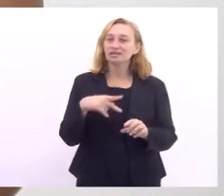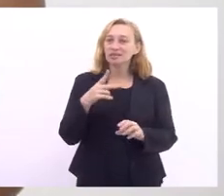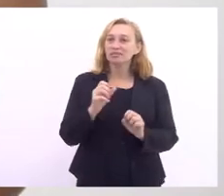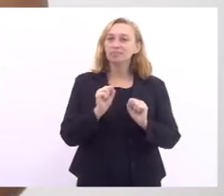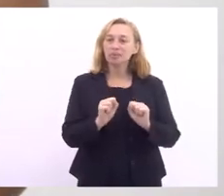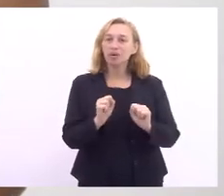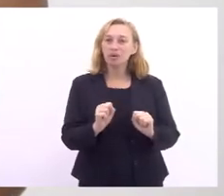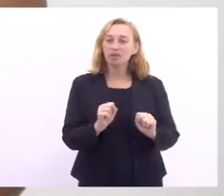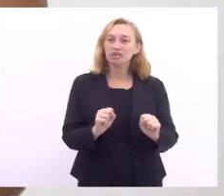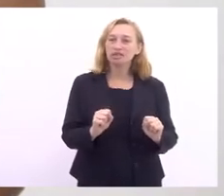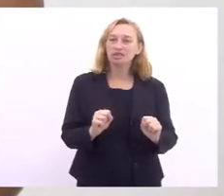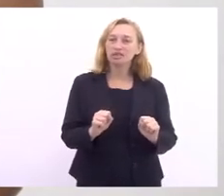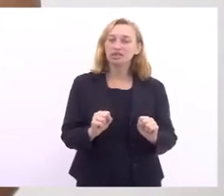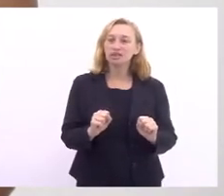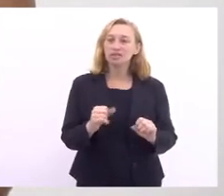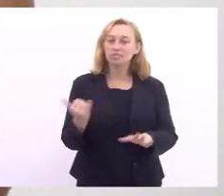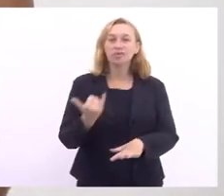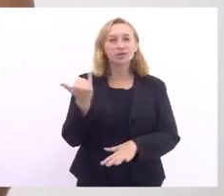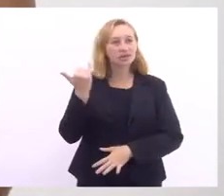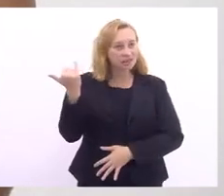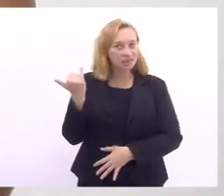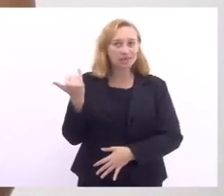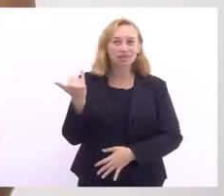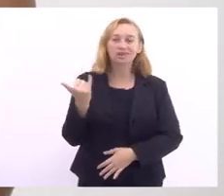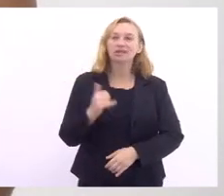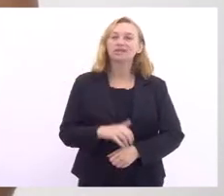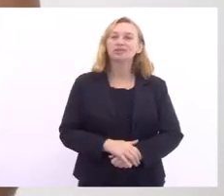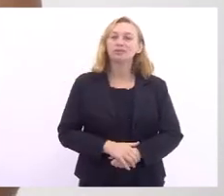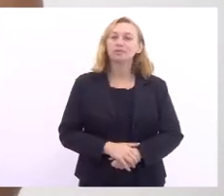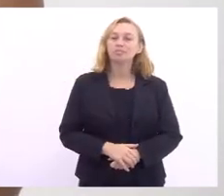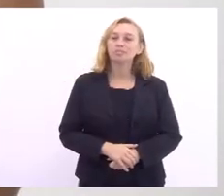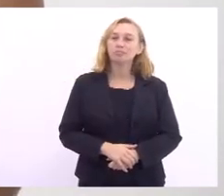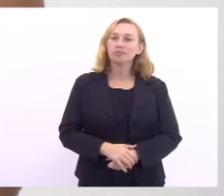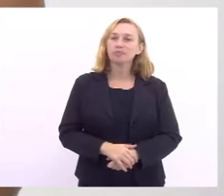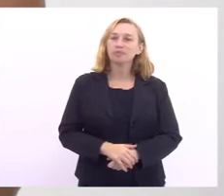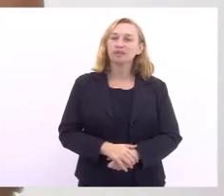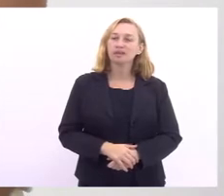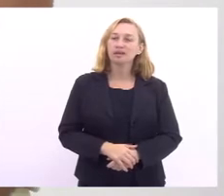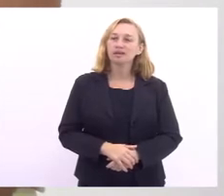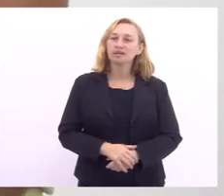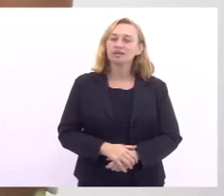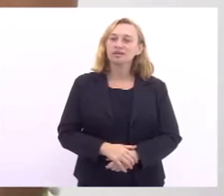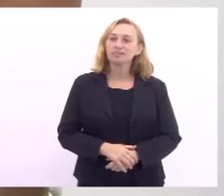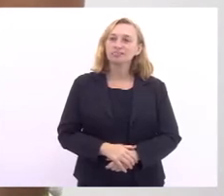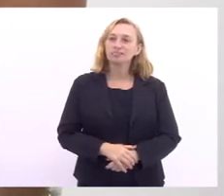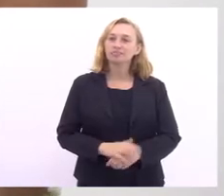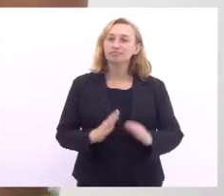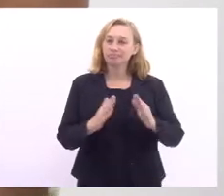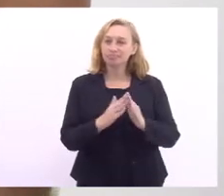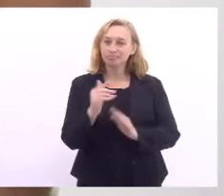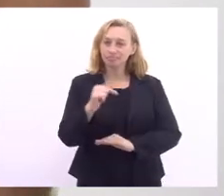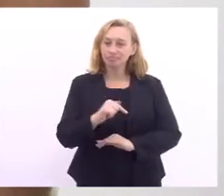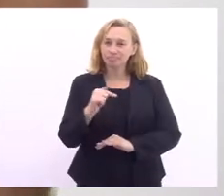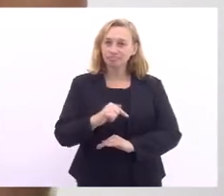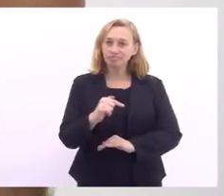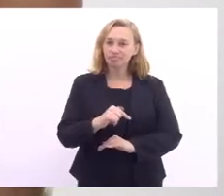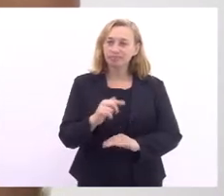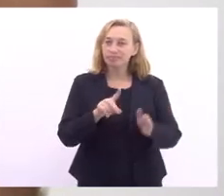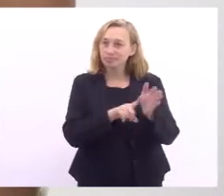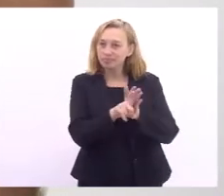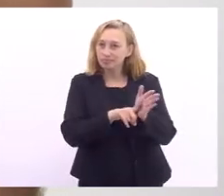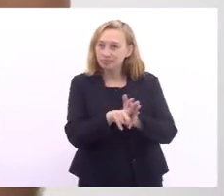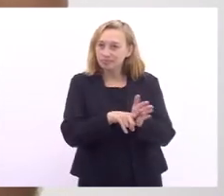ser não é uma síntese também do que que a gente é quer ver entregar né A partir dessa dessa casa aqui as